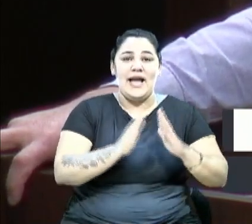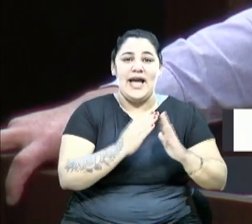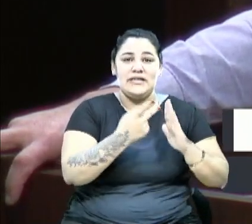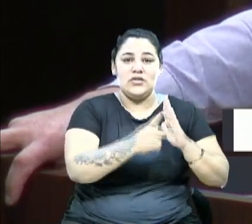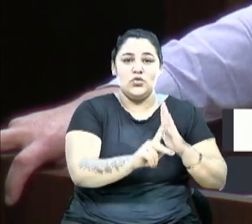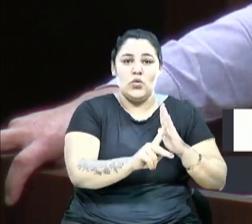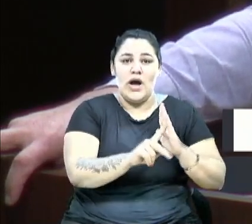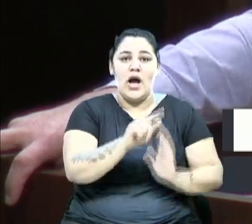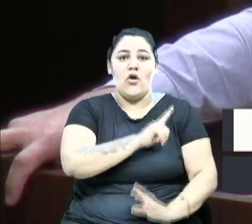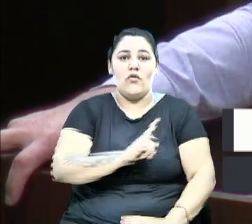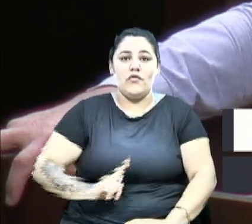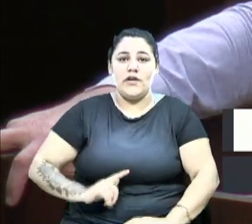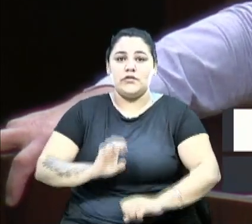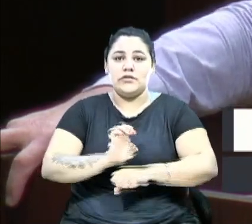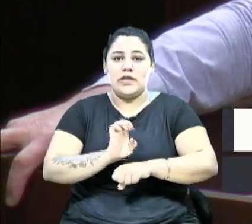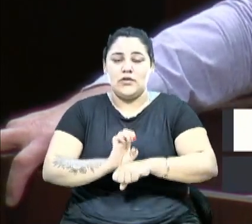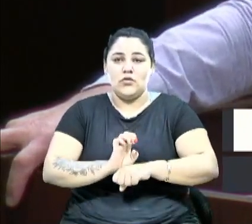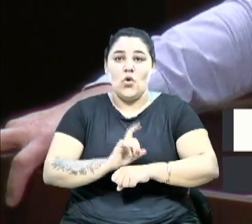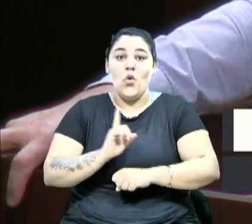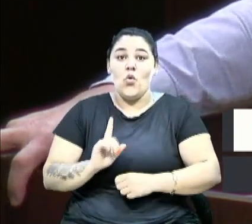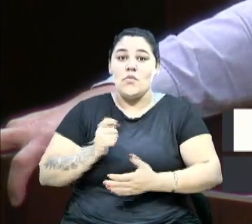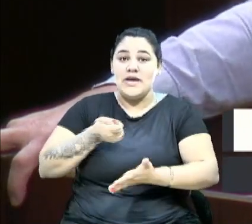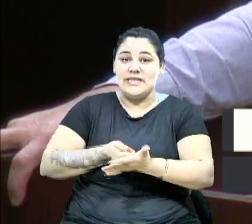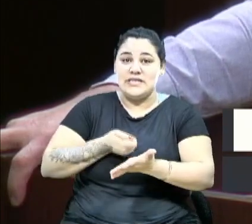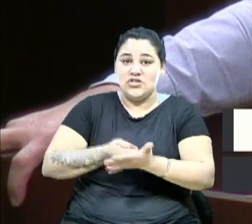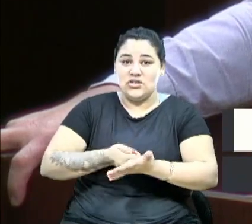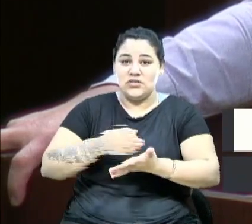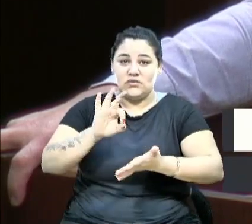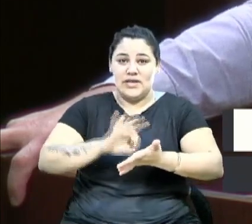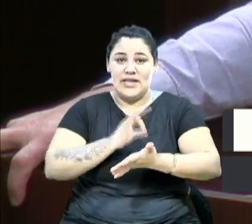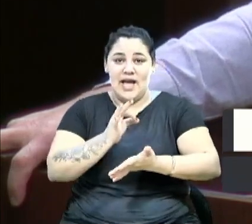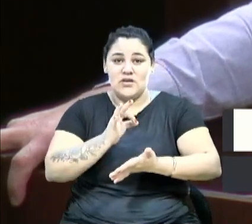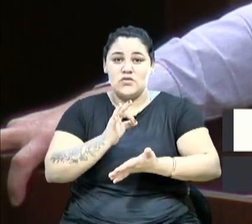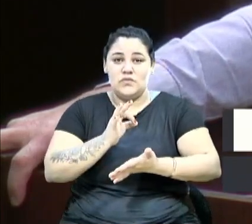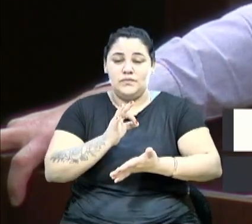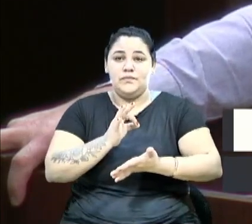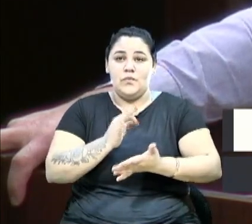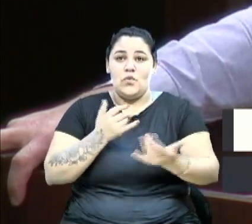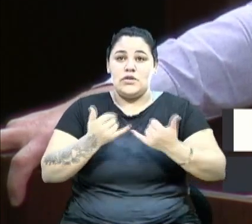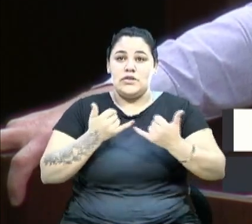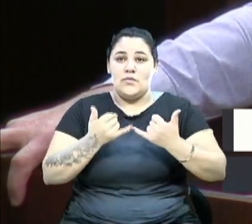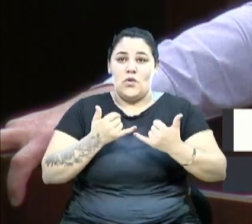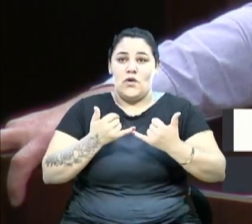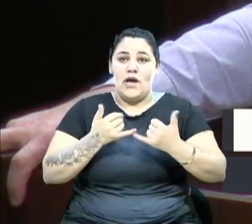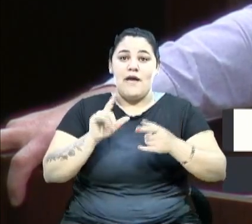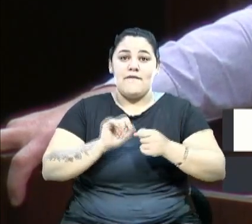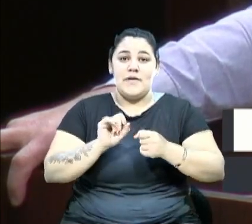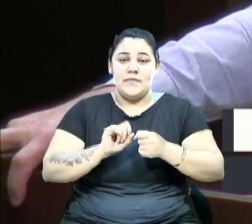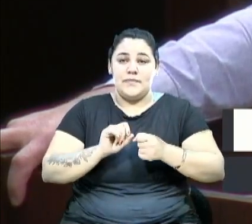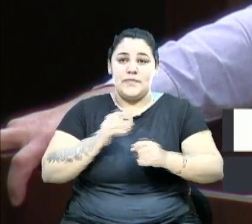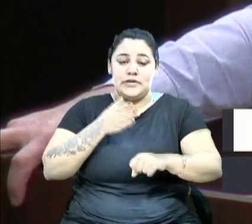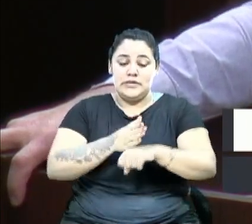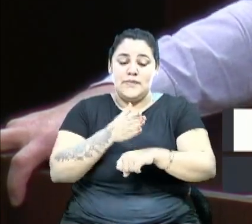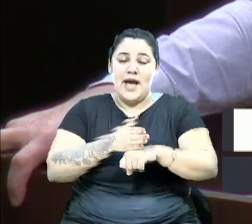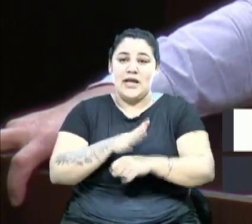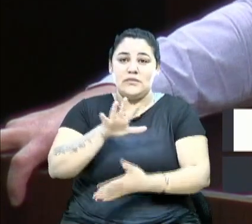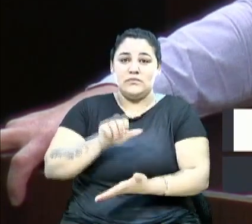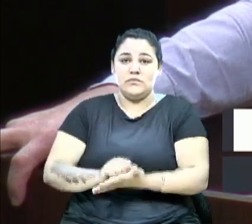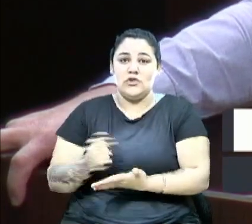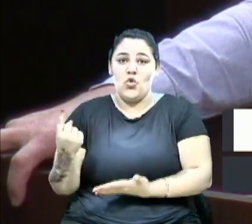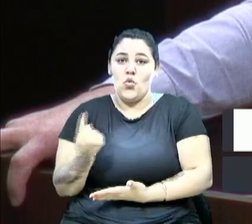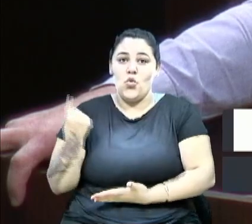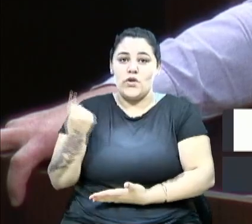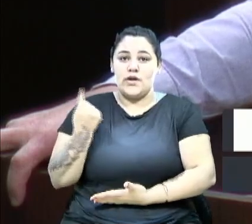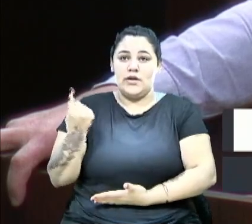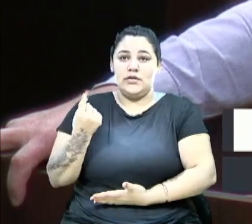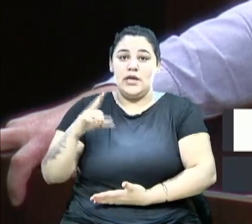estado. Uma exigência do cadastro é que esteja no cadastro único. Então, em um certo